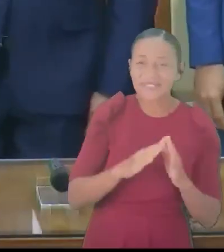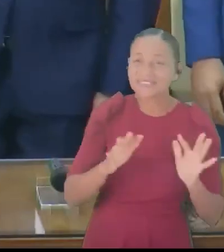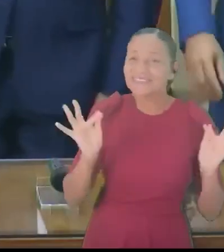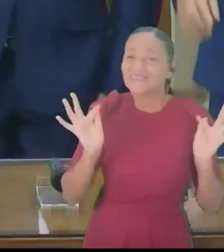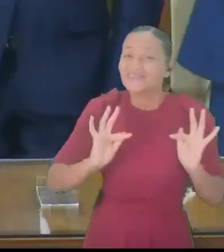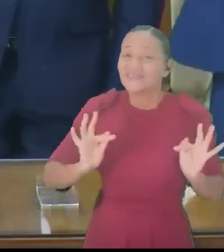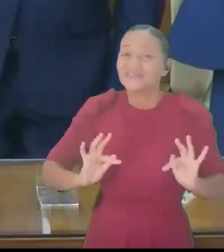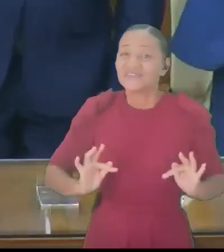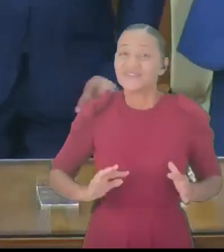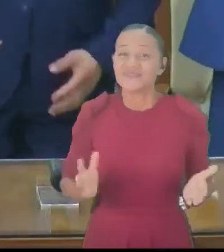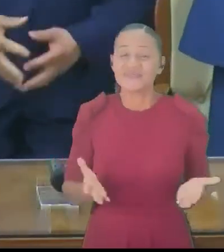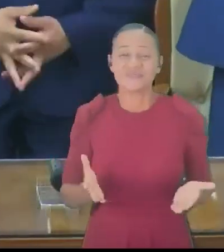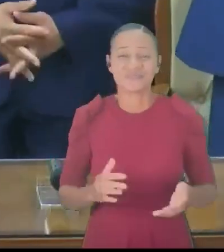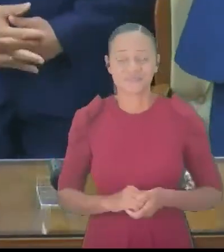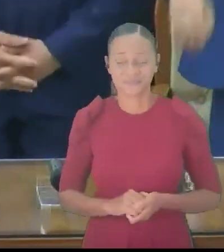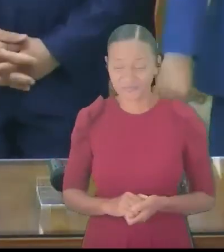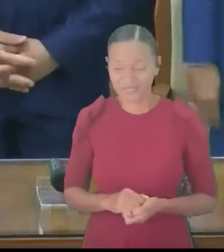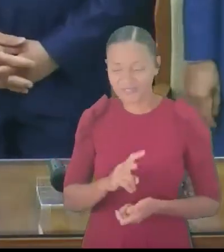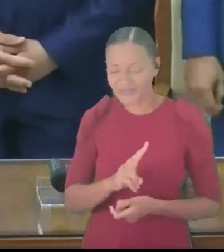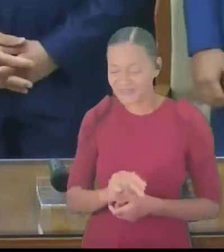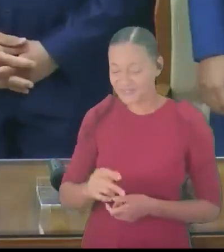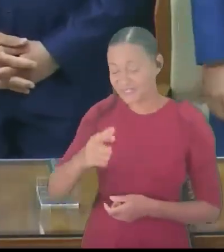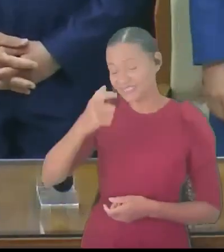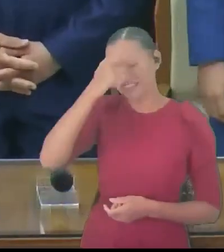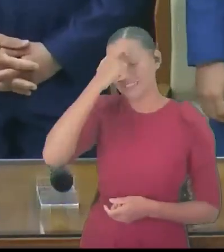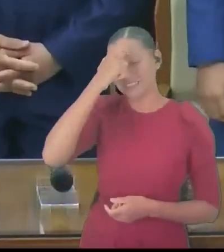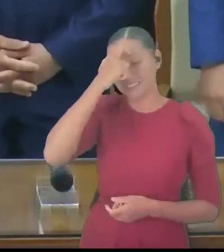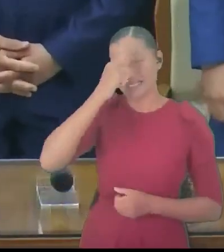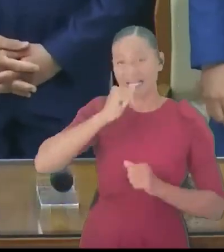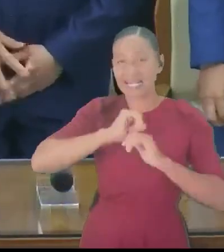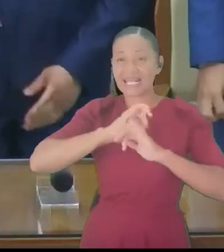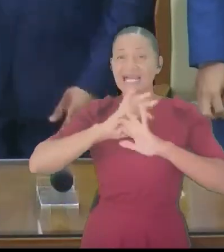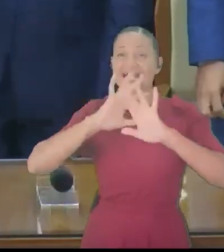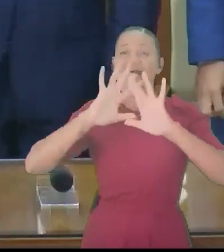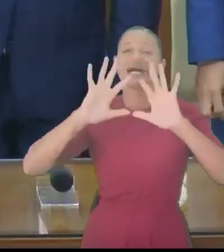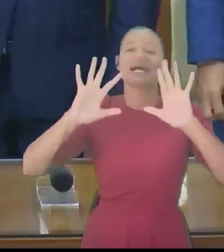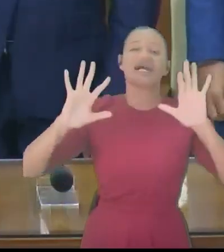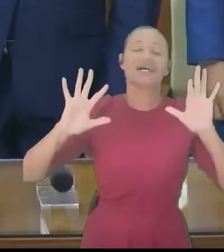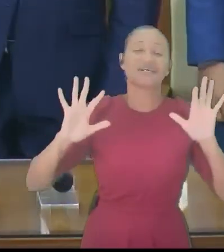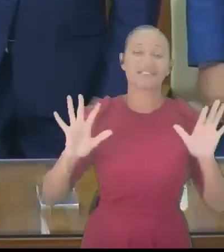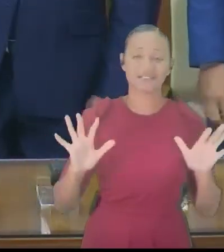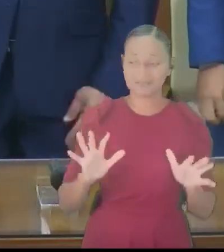nessa noite? Quem vai com o raciocínio mais claro? Quem vai com o raciocínio mais claro?